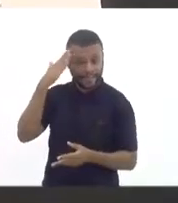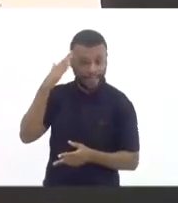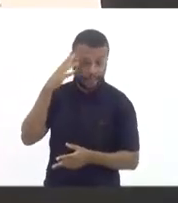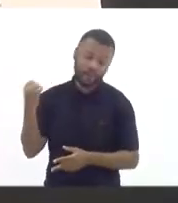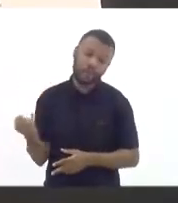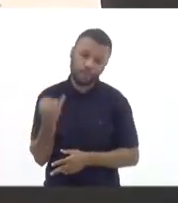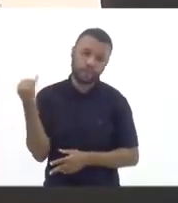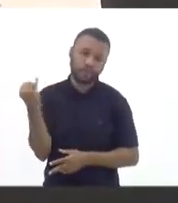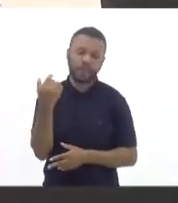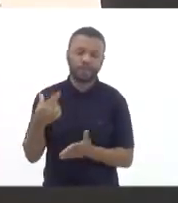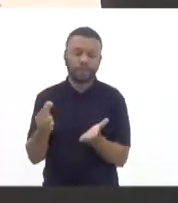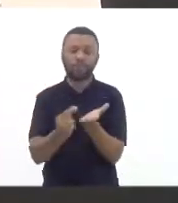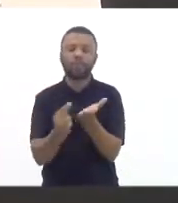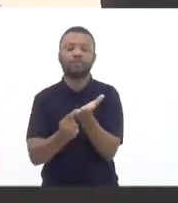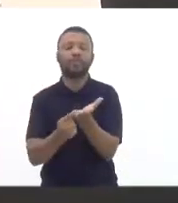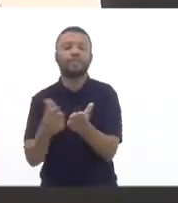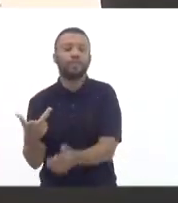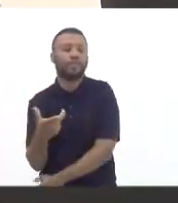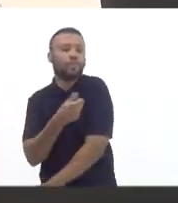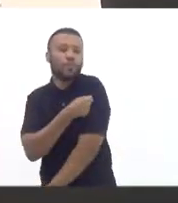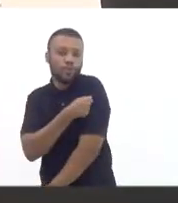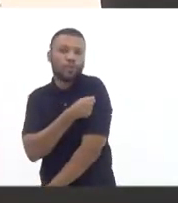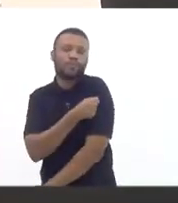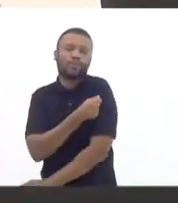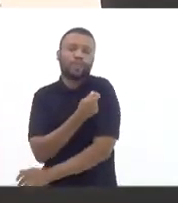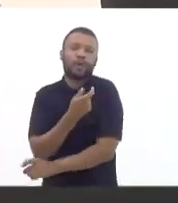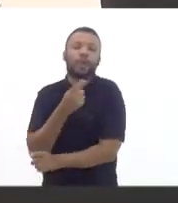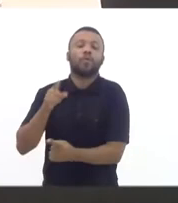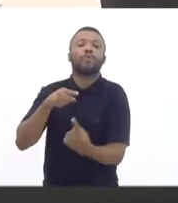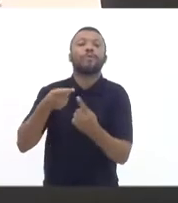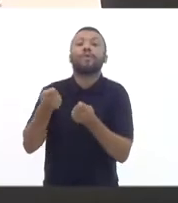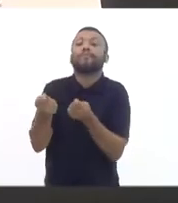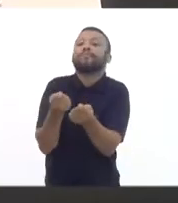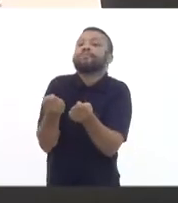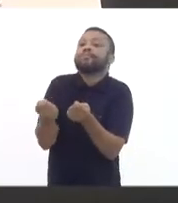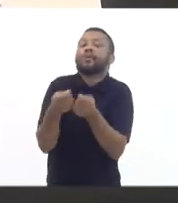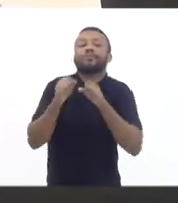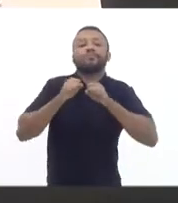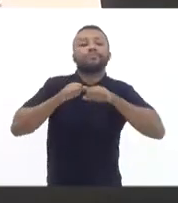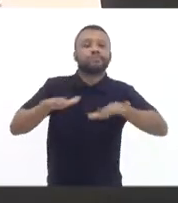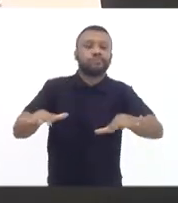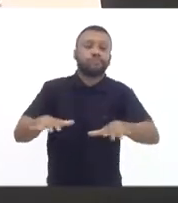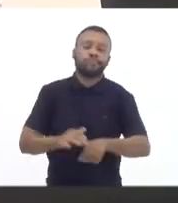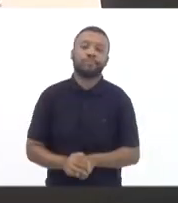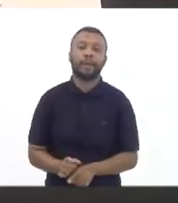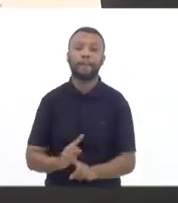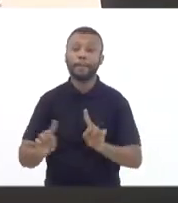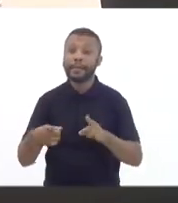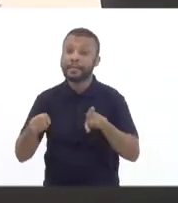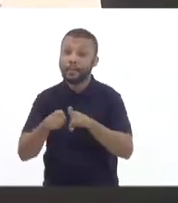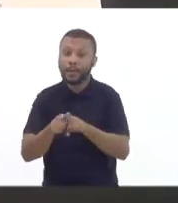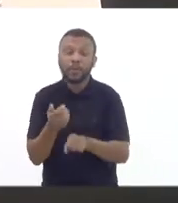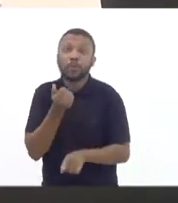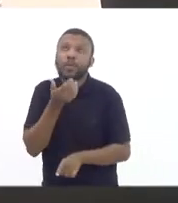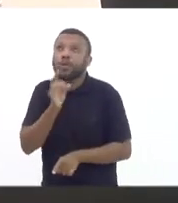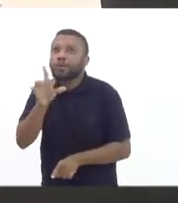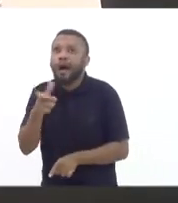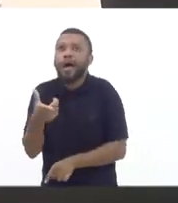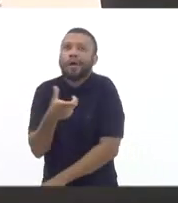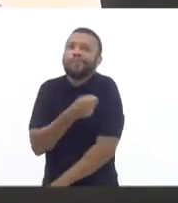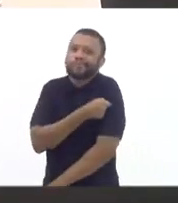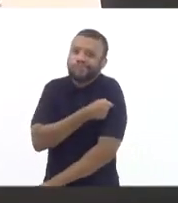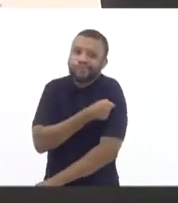populacional. E justamente não só estar microchipado, mas sim estar cadastrado o nome do